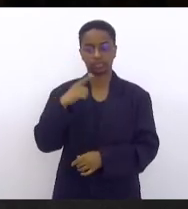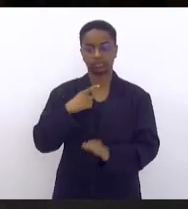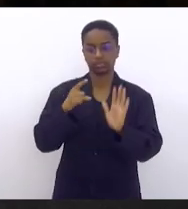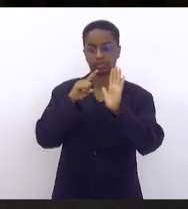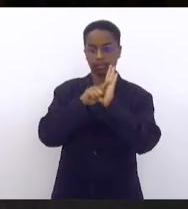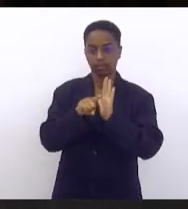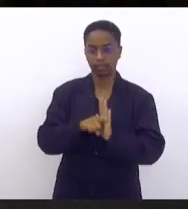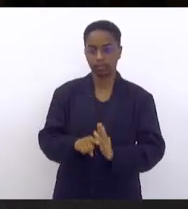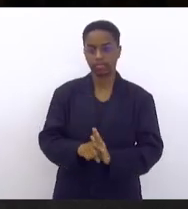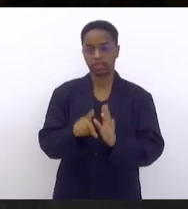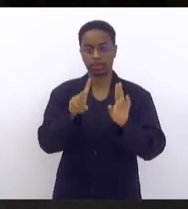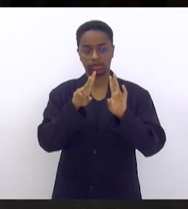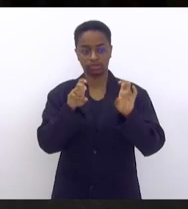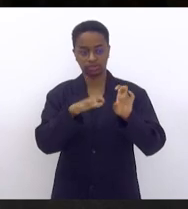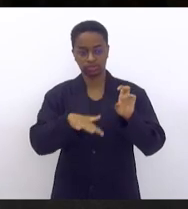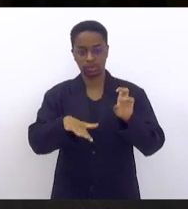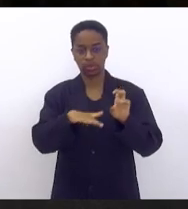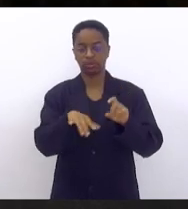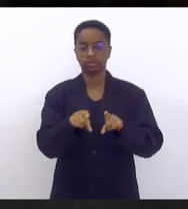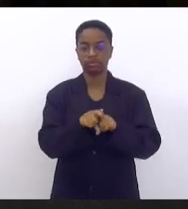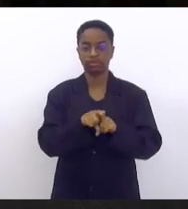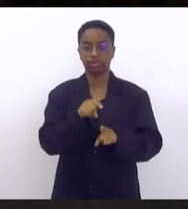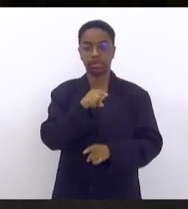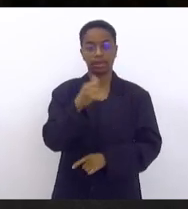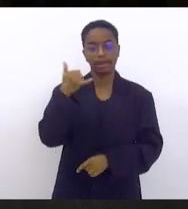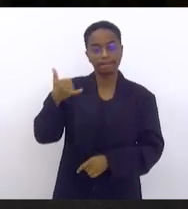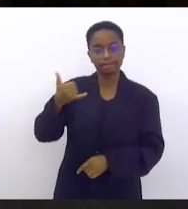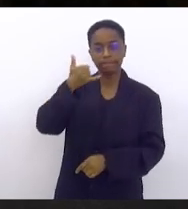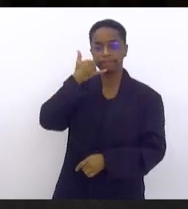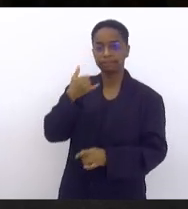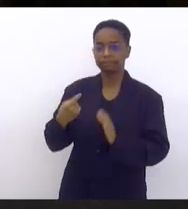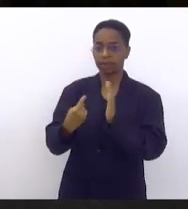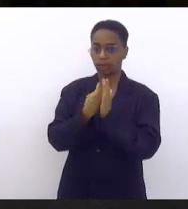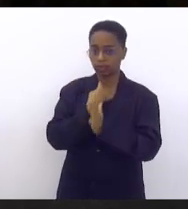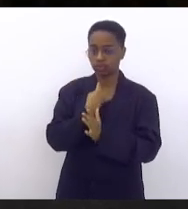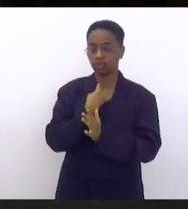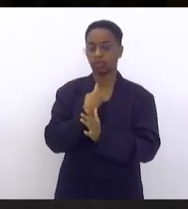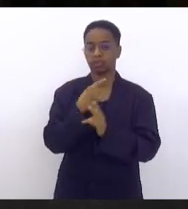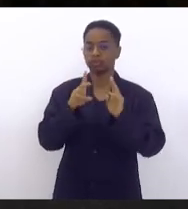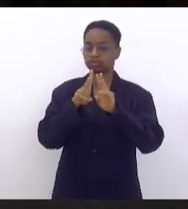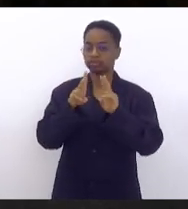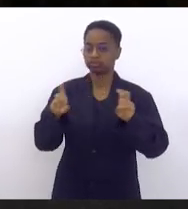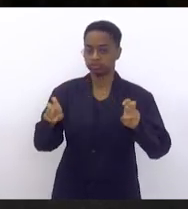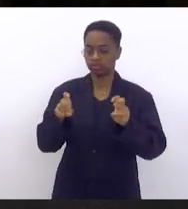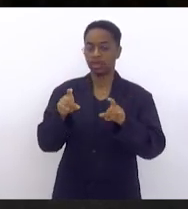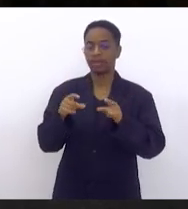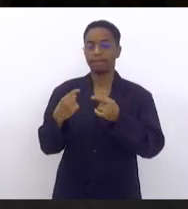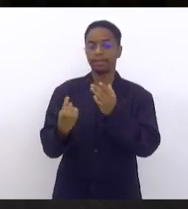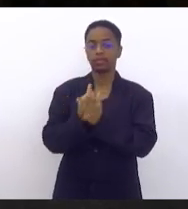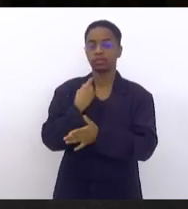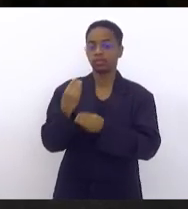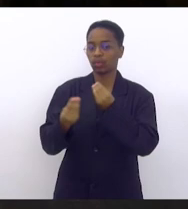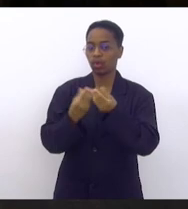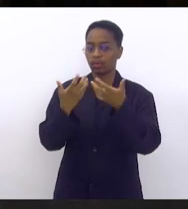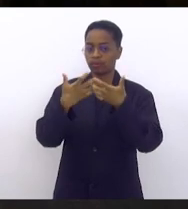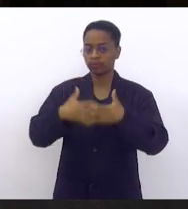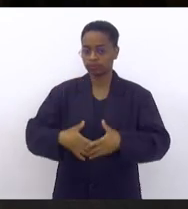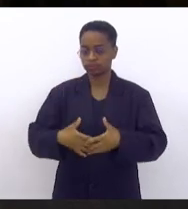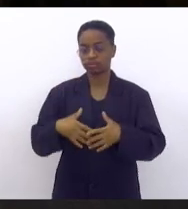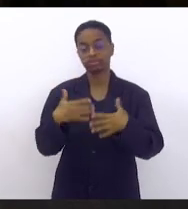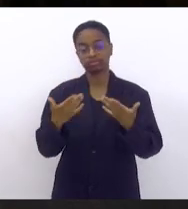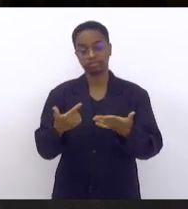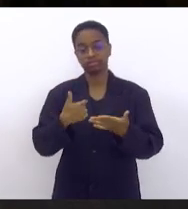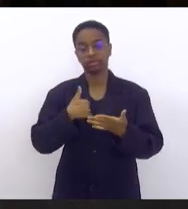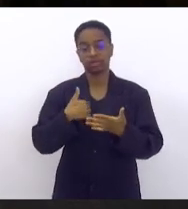essa matéria. Me ligou o companheiro André Siciliano, me consultou sobre a matéria, me perguntou como é que isso funcionava, eu fiz